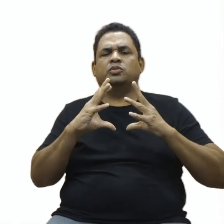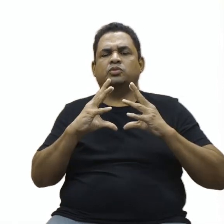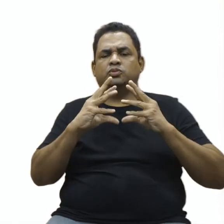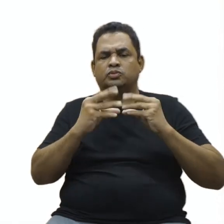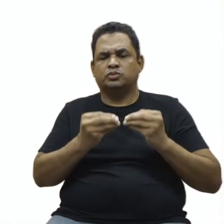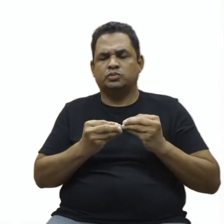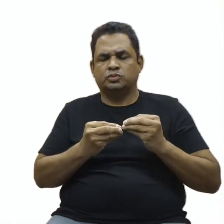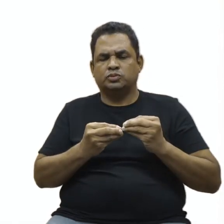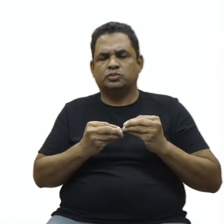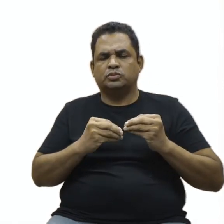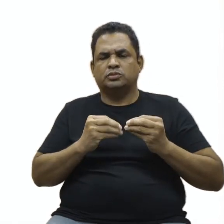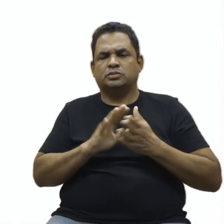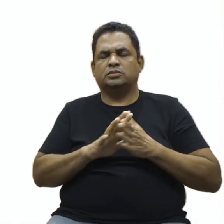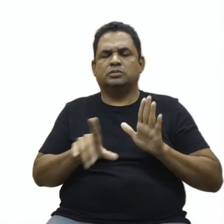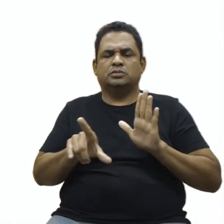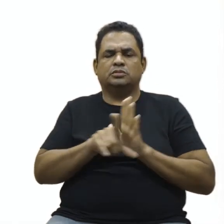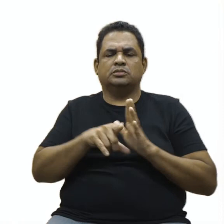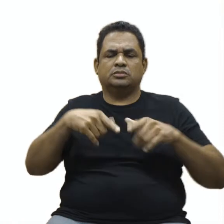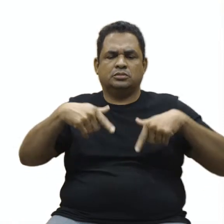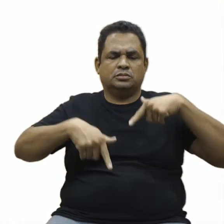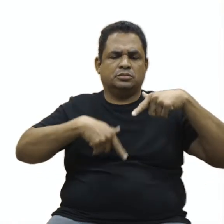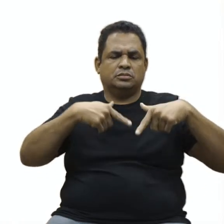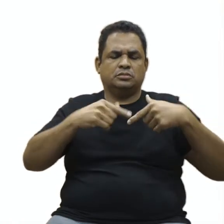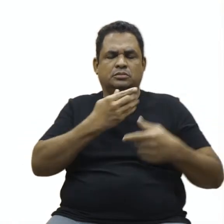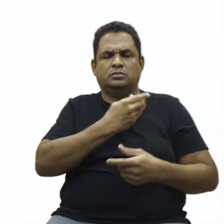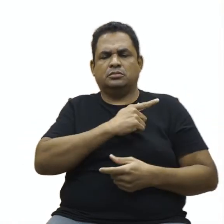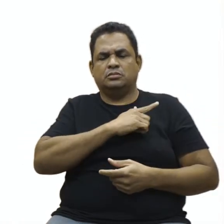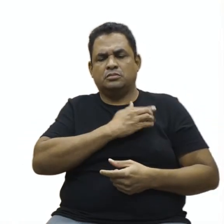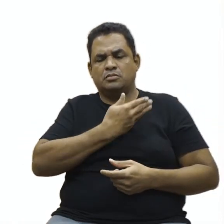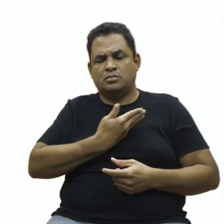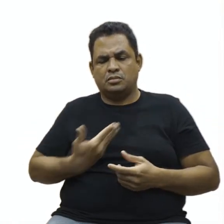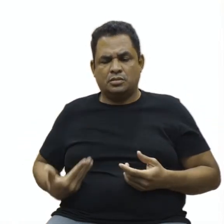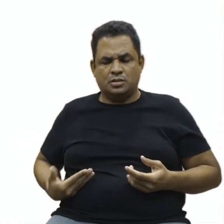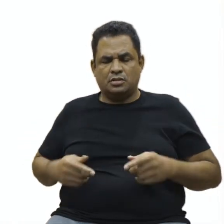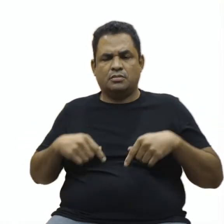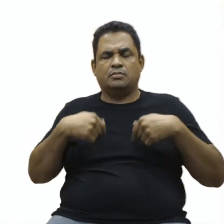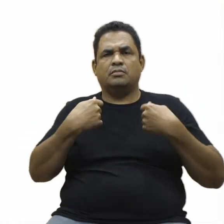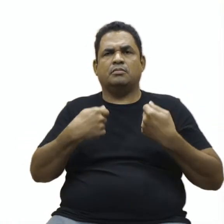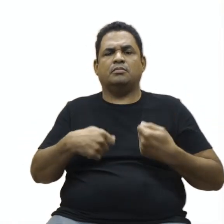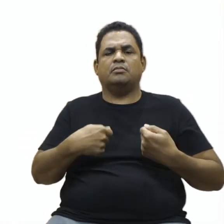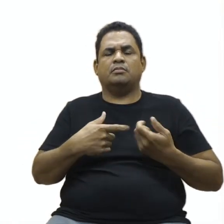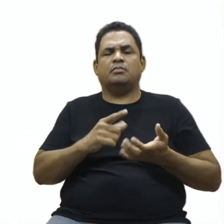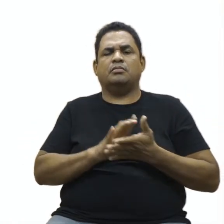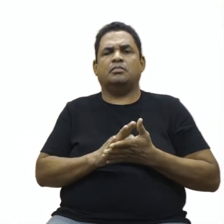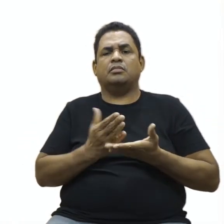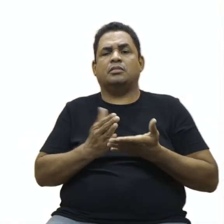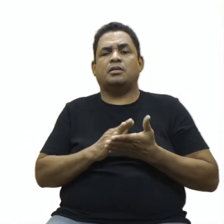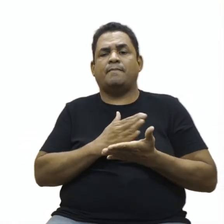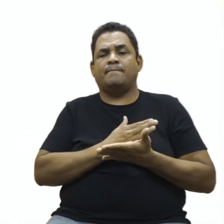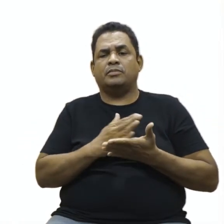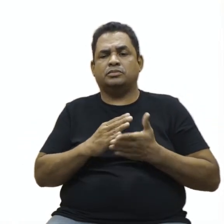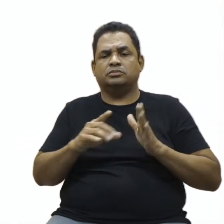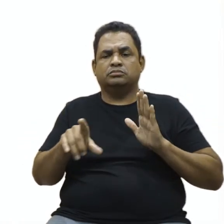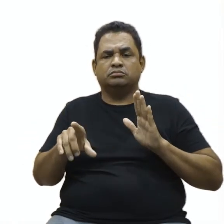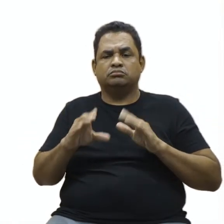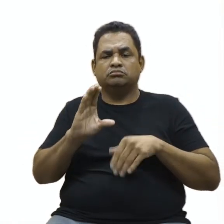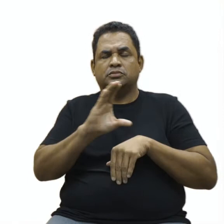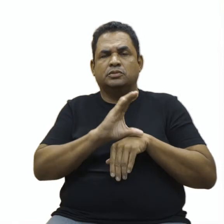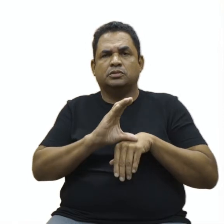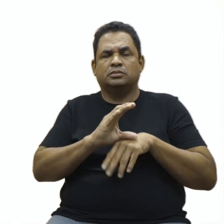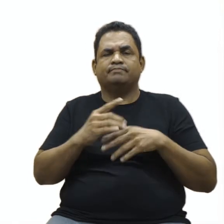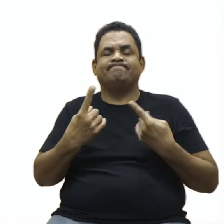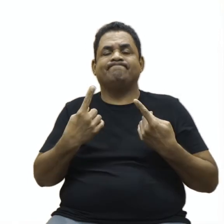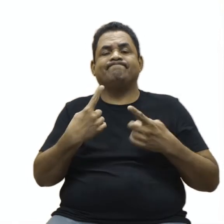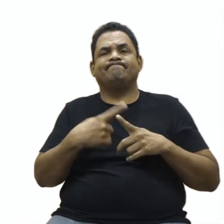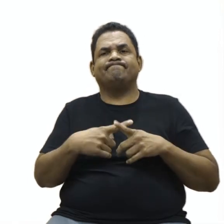leis, todas as ações governamentais, elas têm que ter muito claro o princípio constitucional. Porque senão ela